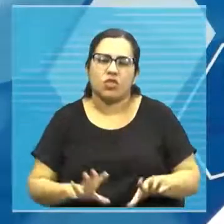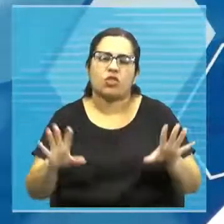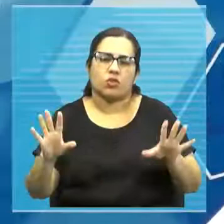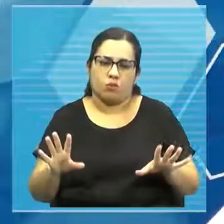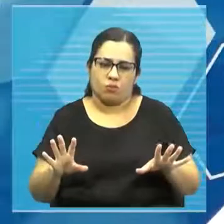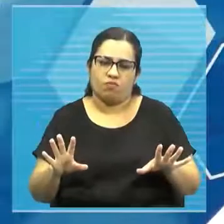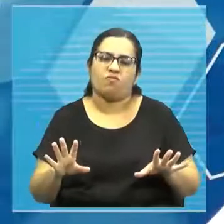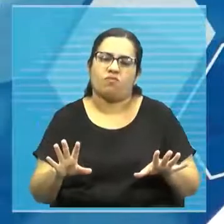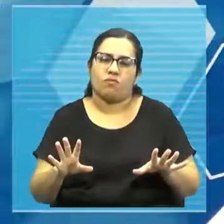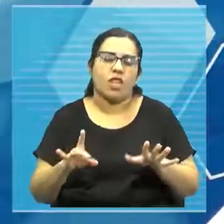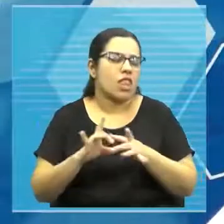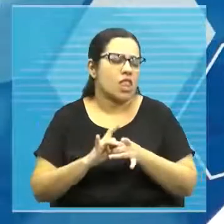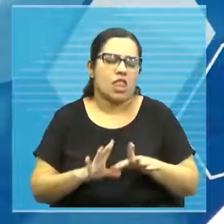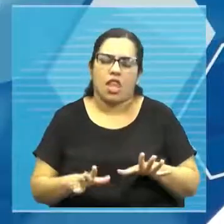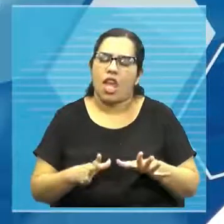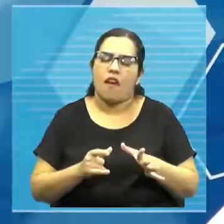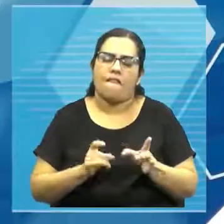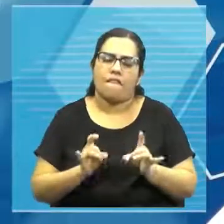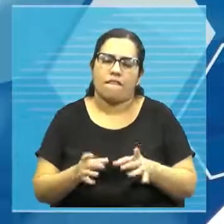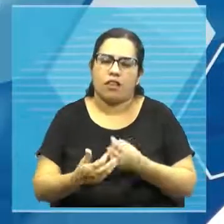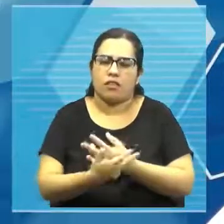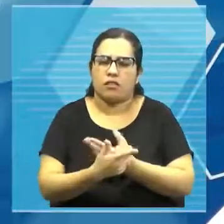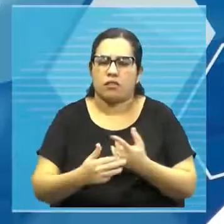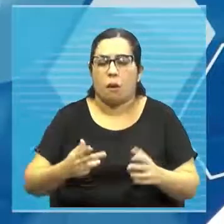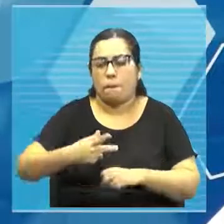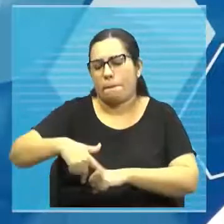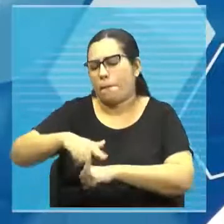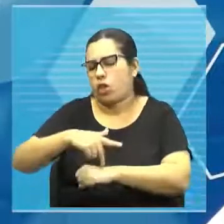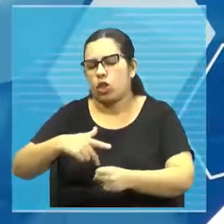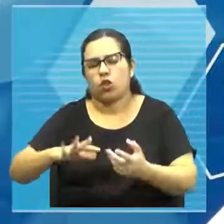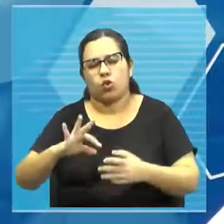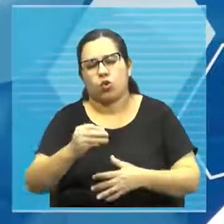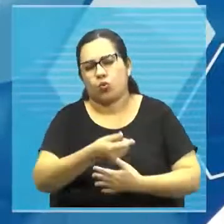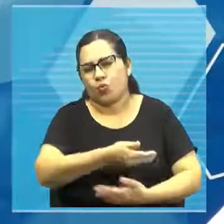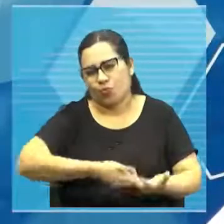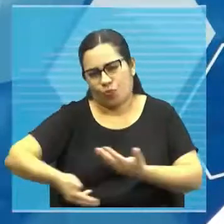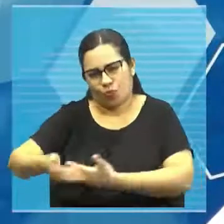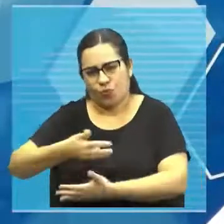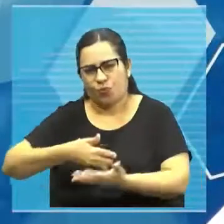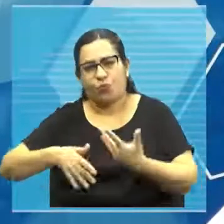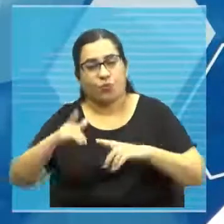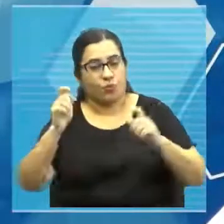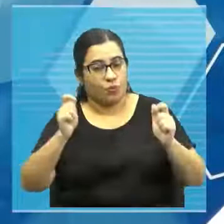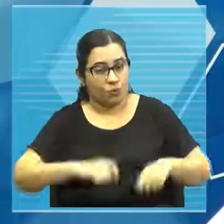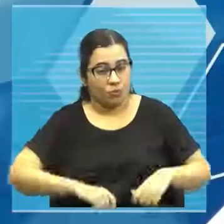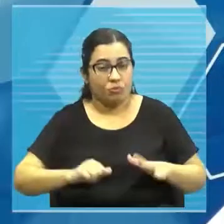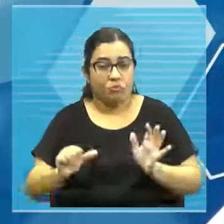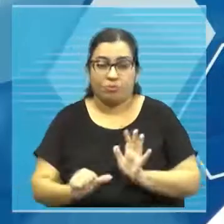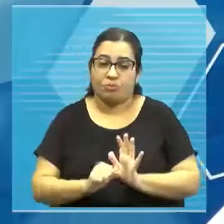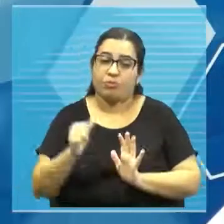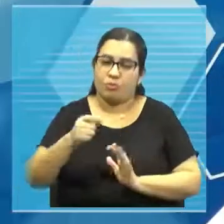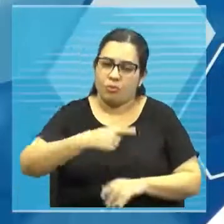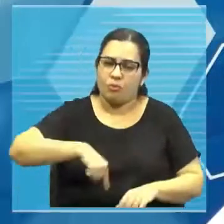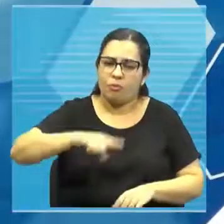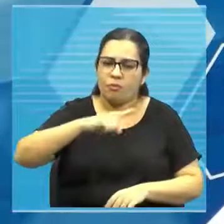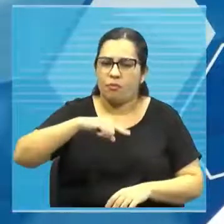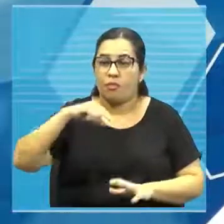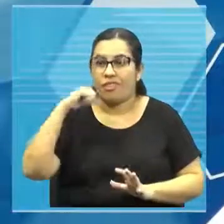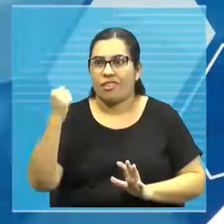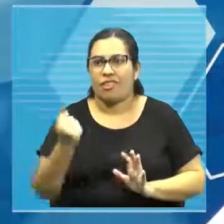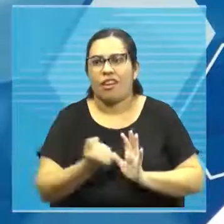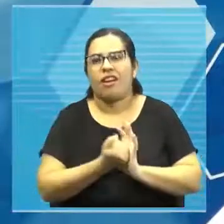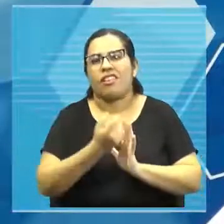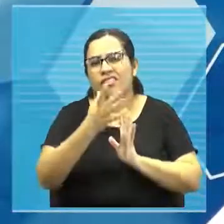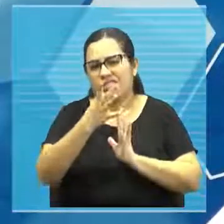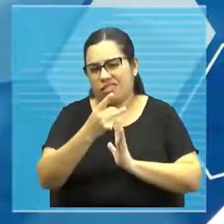Barreiras entre o comércio dos Pais e esse é um primeiro ponto que a gente pode destacar